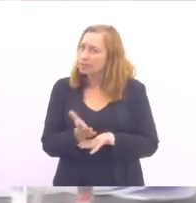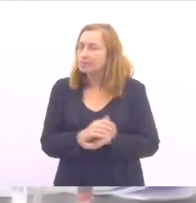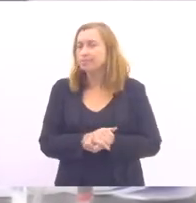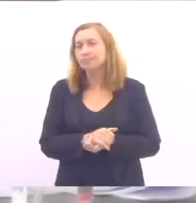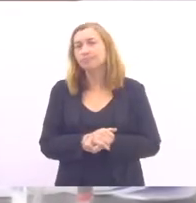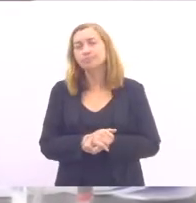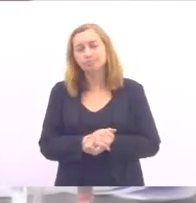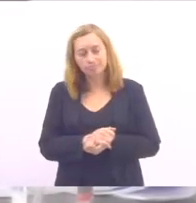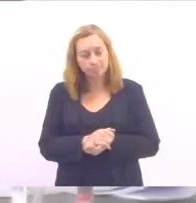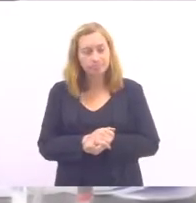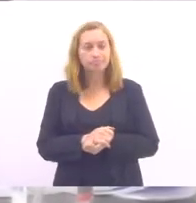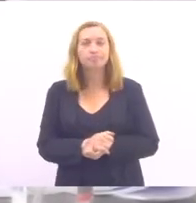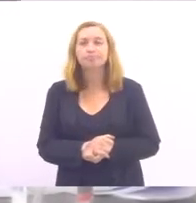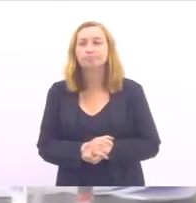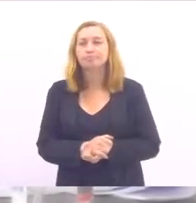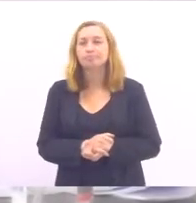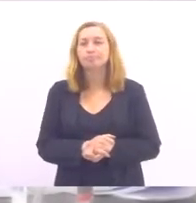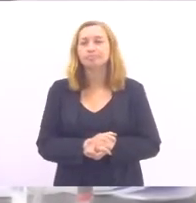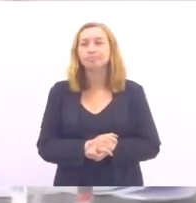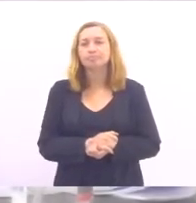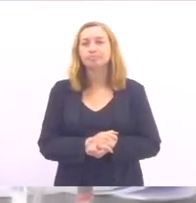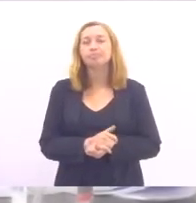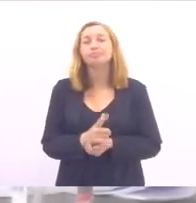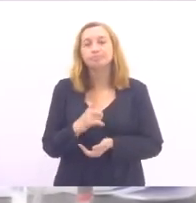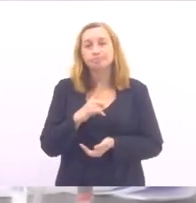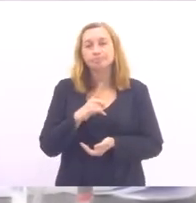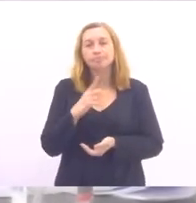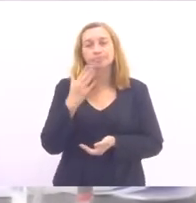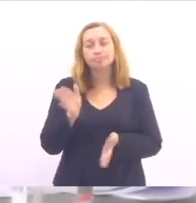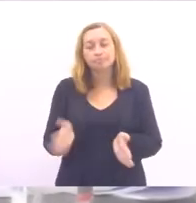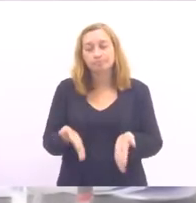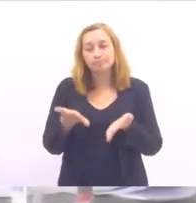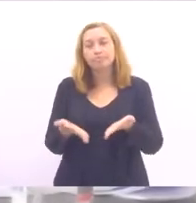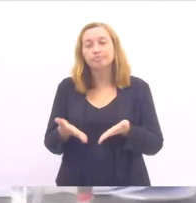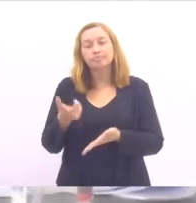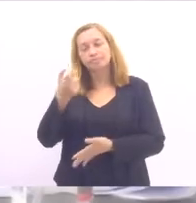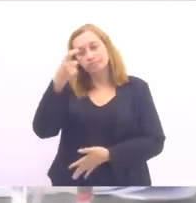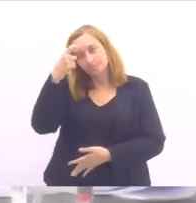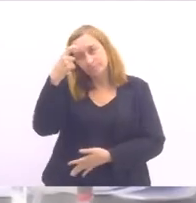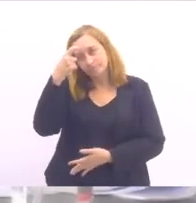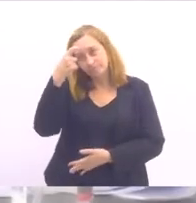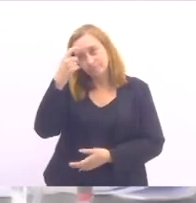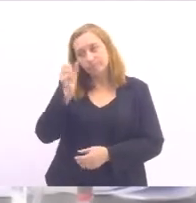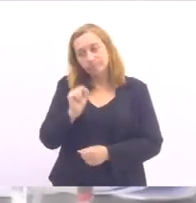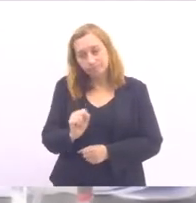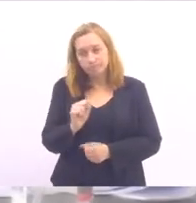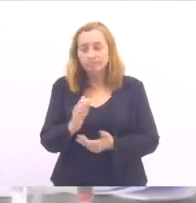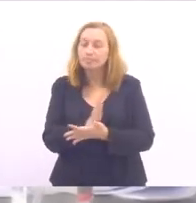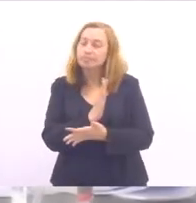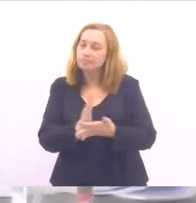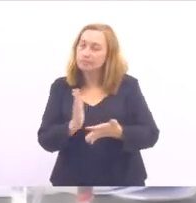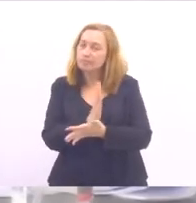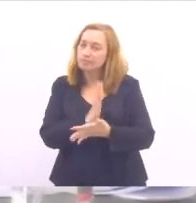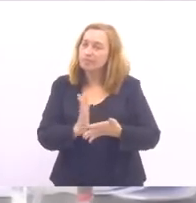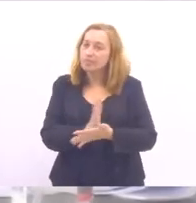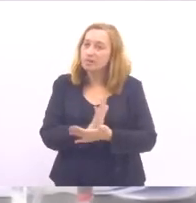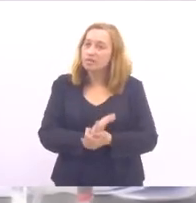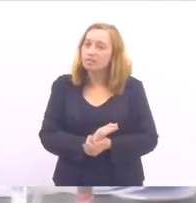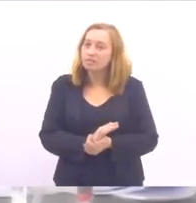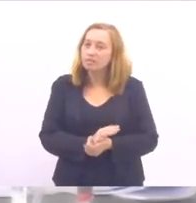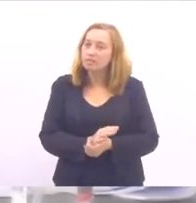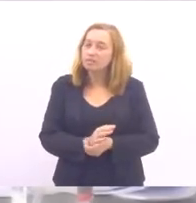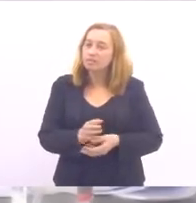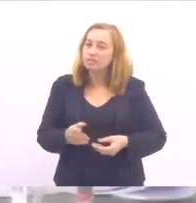Mas está voltando para o mesmo local. Se ele tiver um mínimo de incentivo e de consciência, ele pode, alguns, não todos,